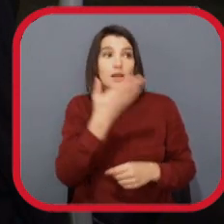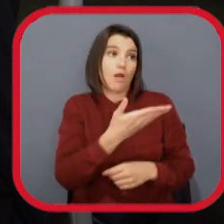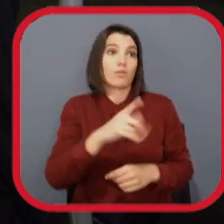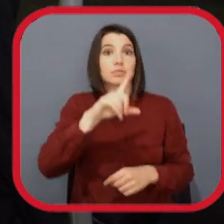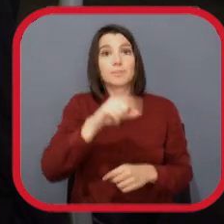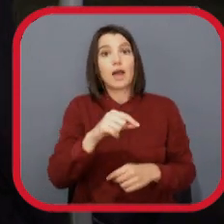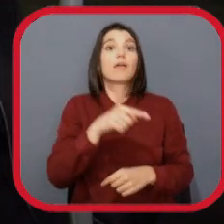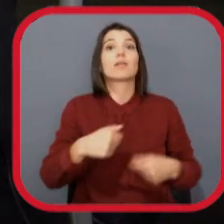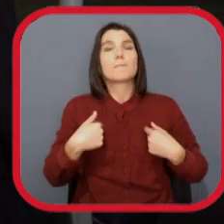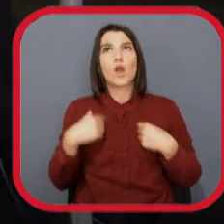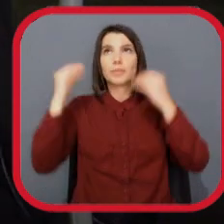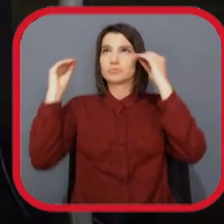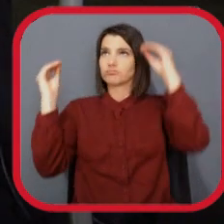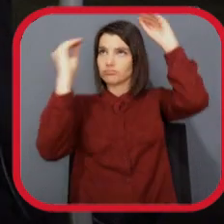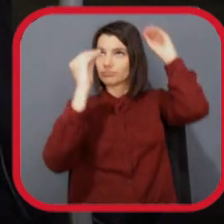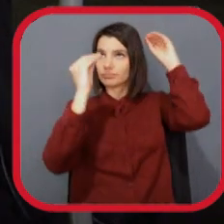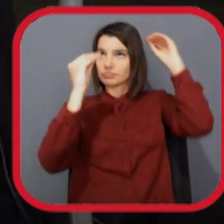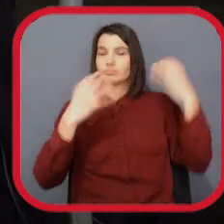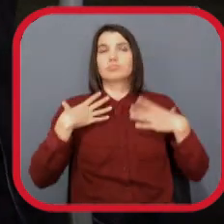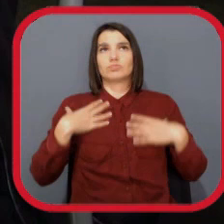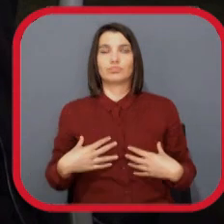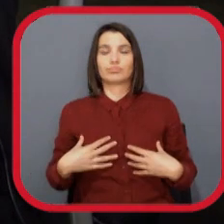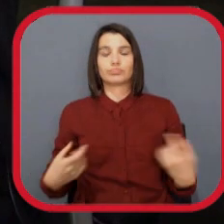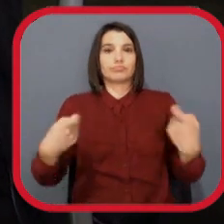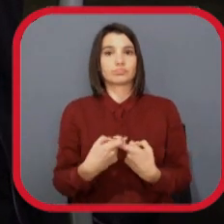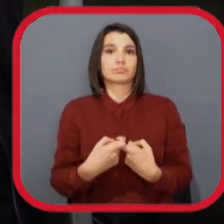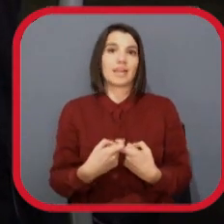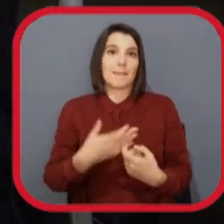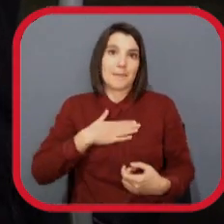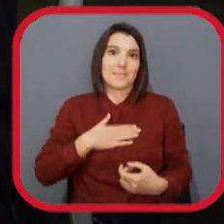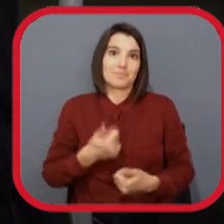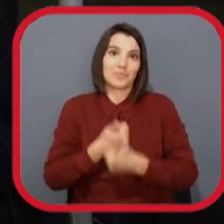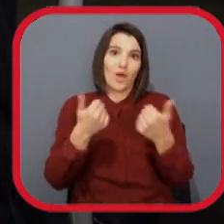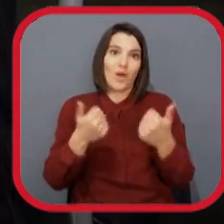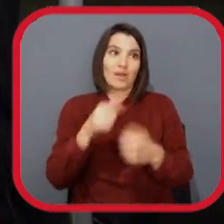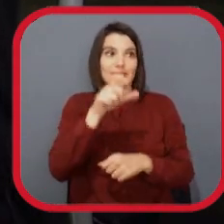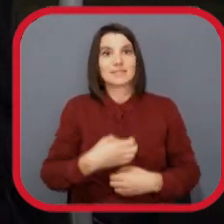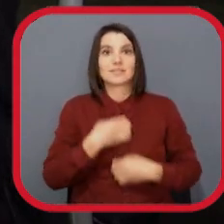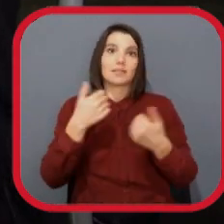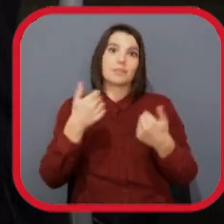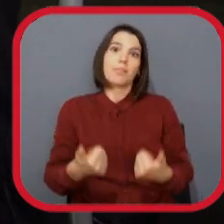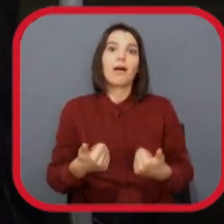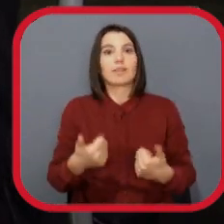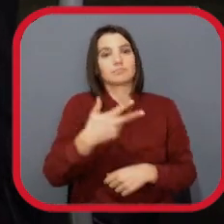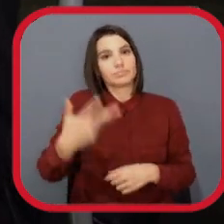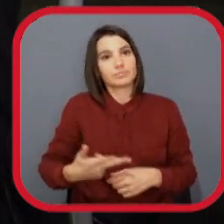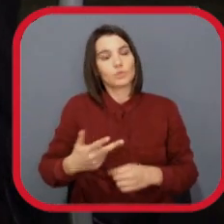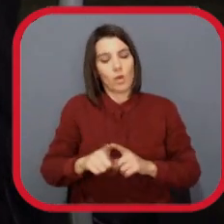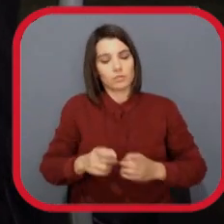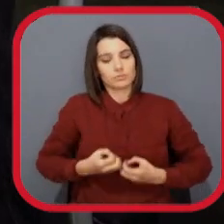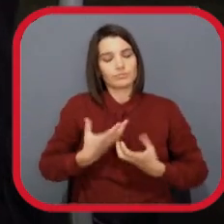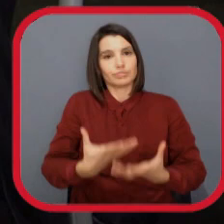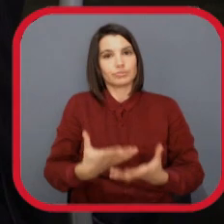dizer no caso, não é? É ele que encarna o personagem, logo convém-me a mim que ele esteja o mais confortável